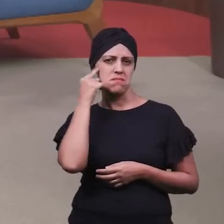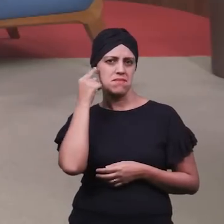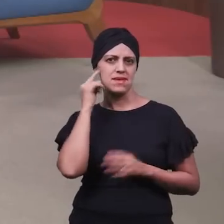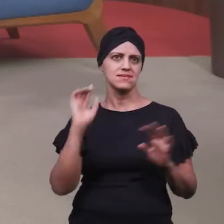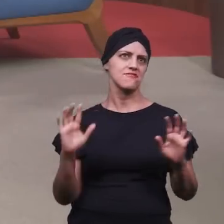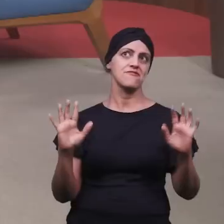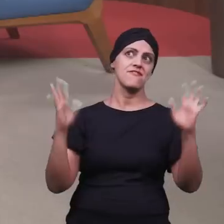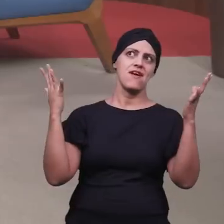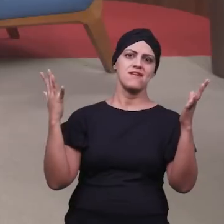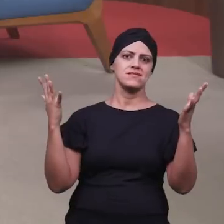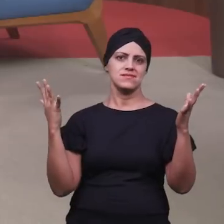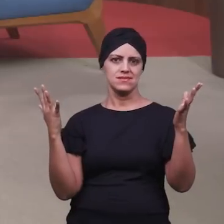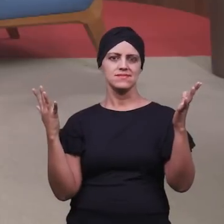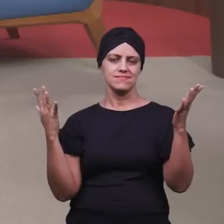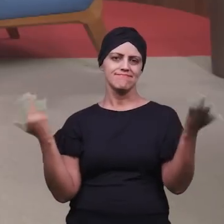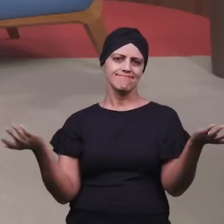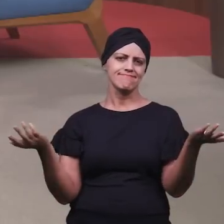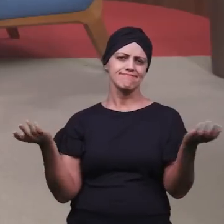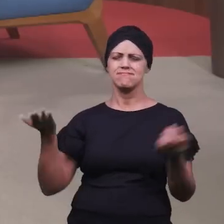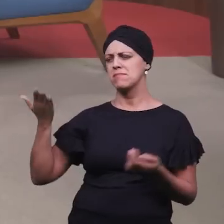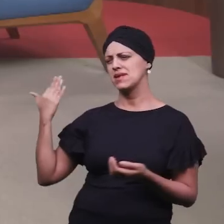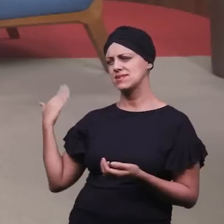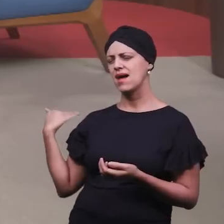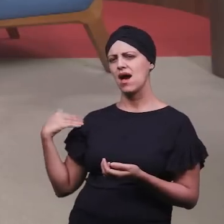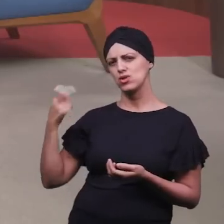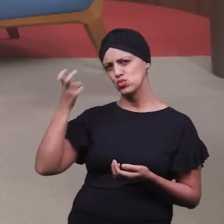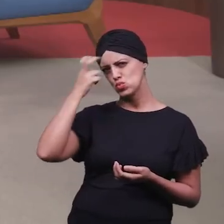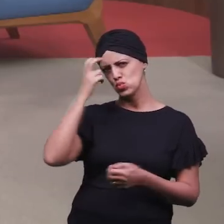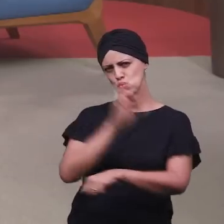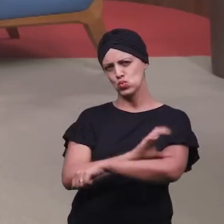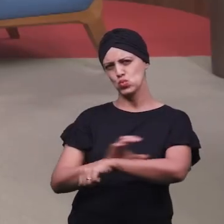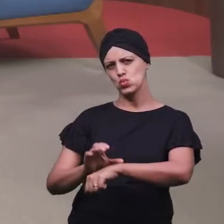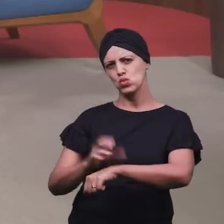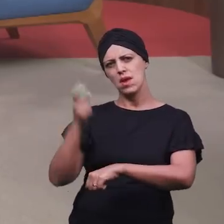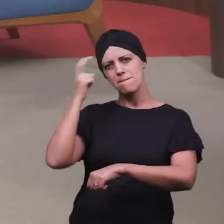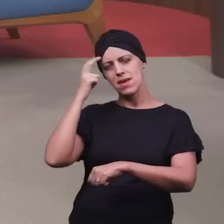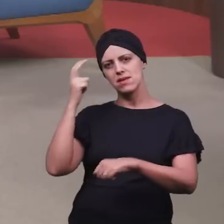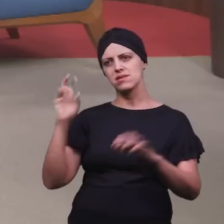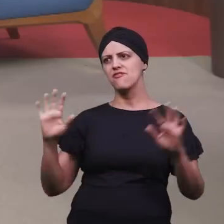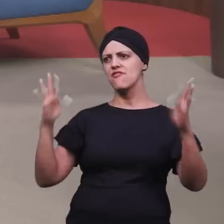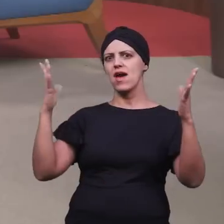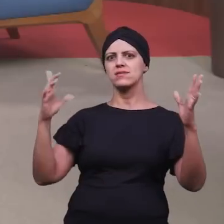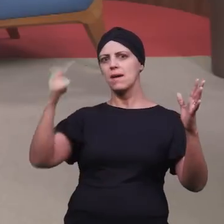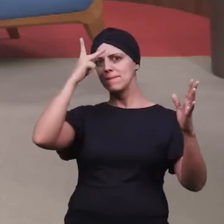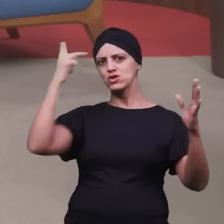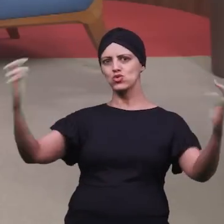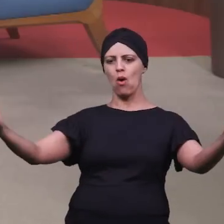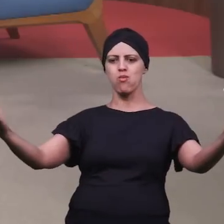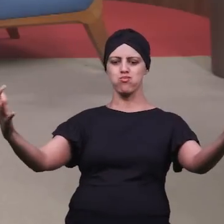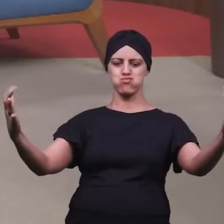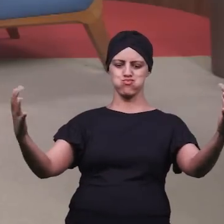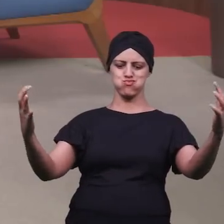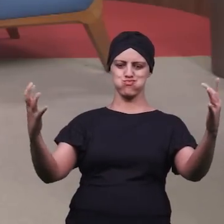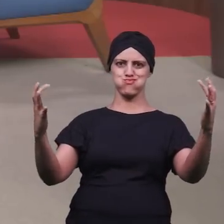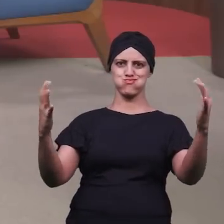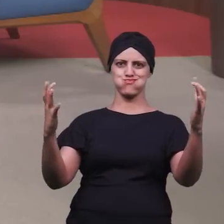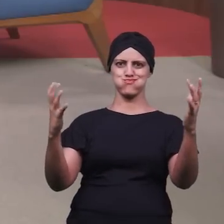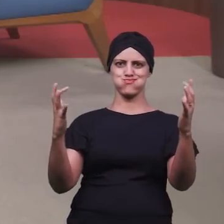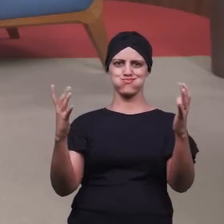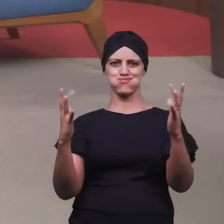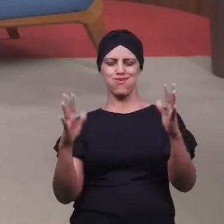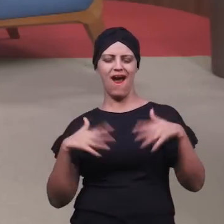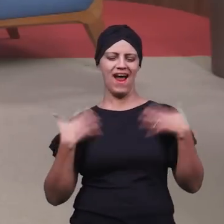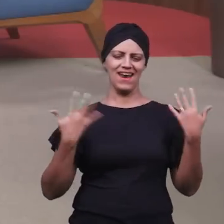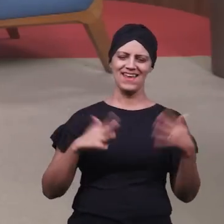pensa numa festa, mesmo numa cultura como a cultura antiga, dos hebreus e tudo mais, você pensa num ajuntamento de pessoas num único